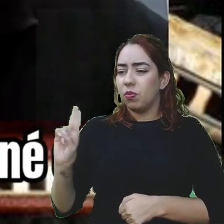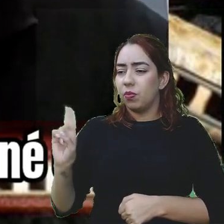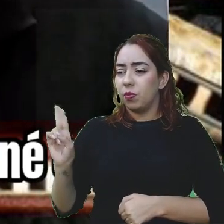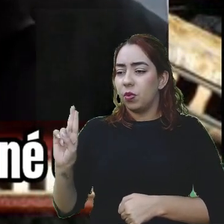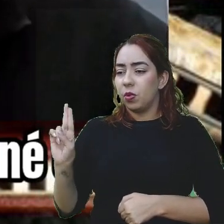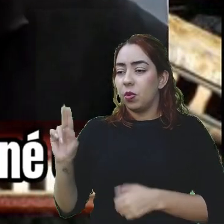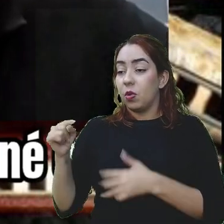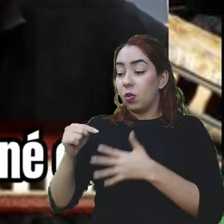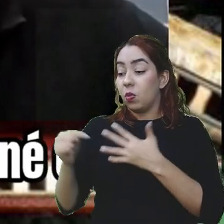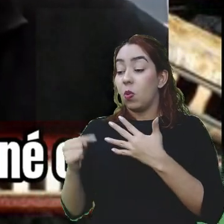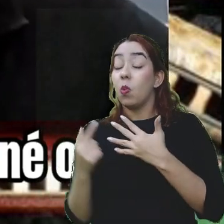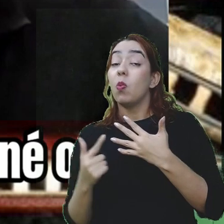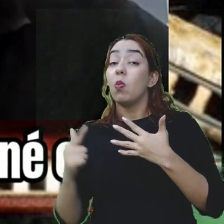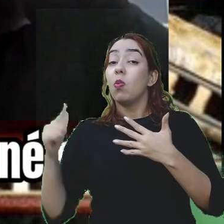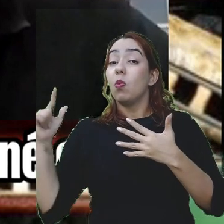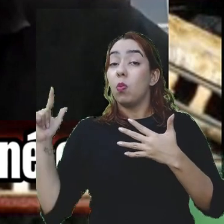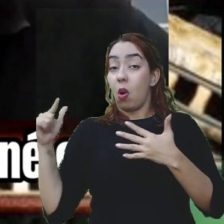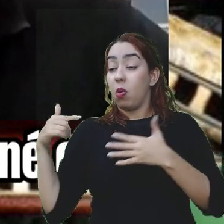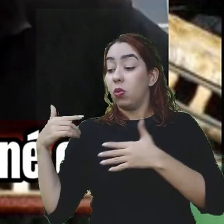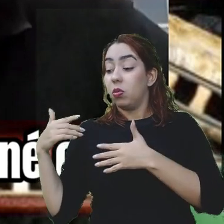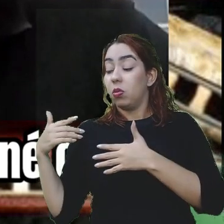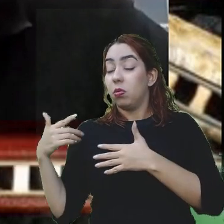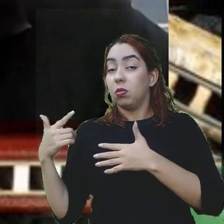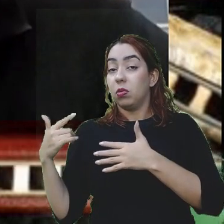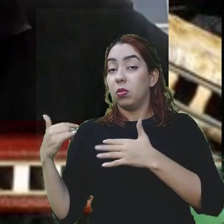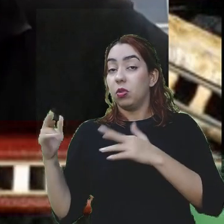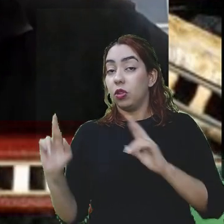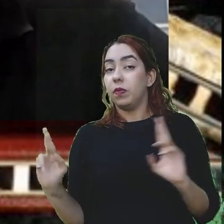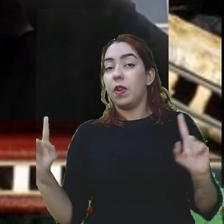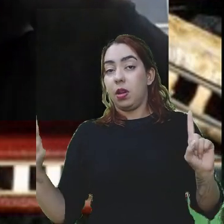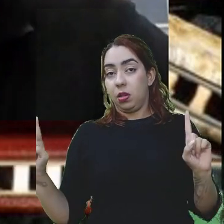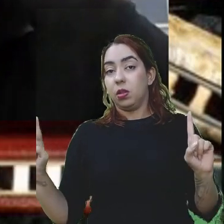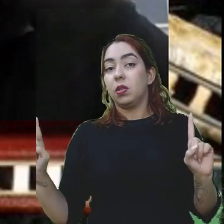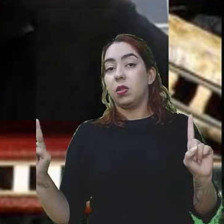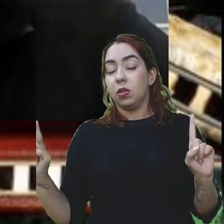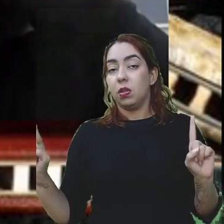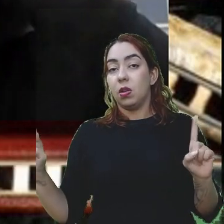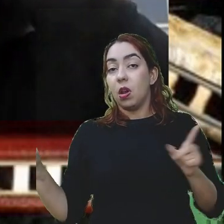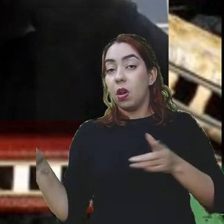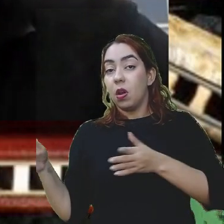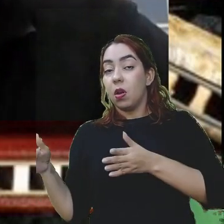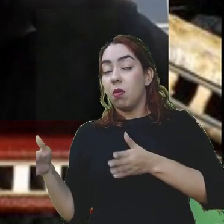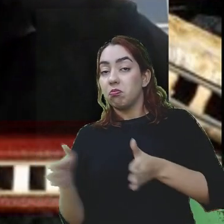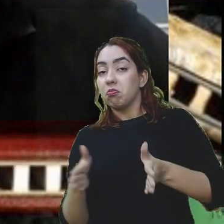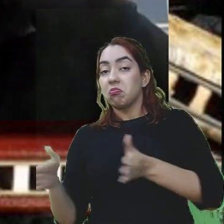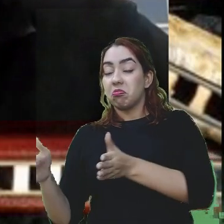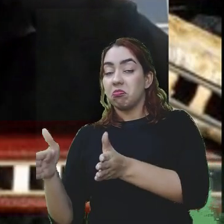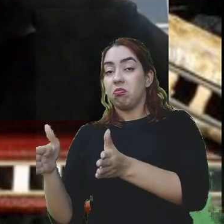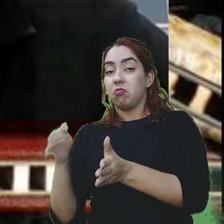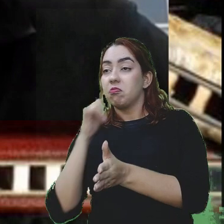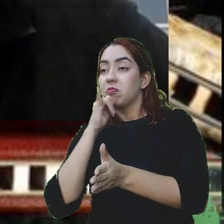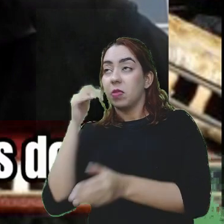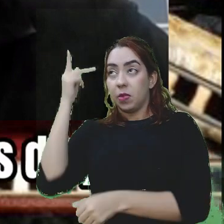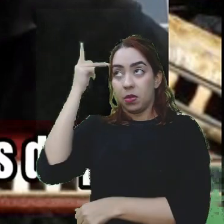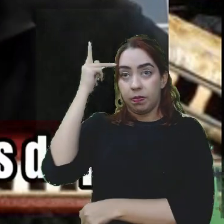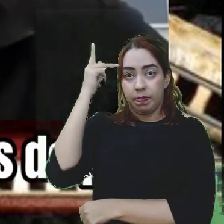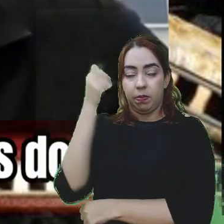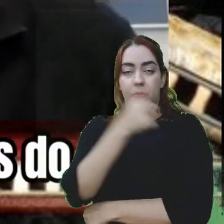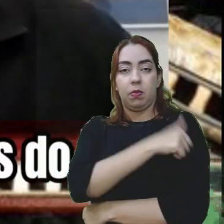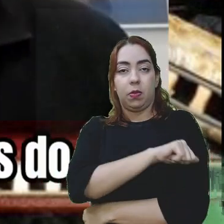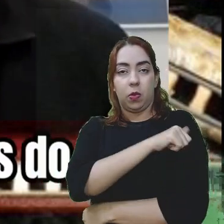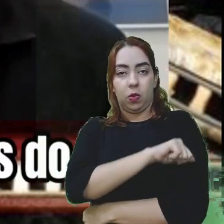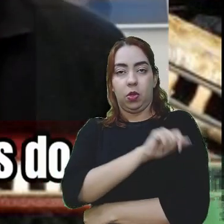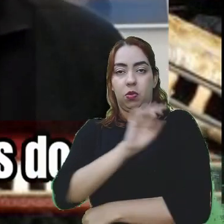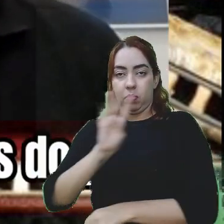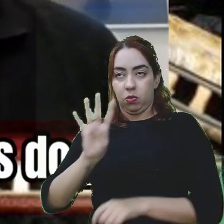estavam num circuito menos próximo, né? O circuito, vamos dizer assim, São Paulo, Rio de Janeiro, estavam